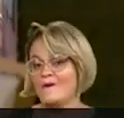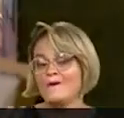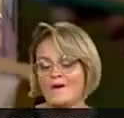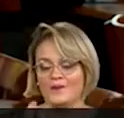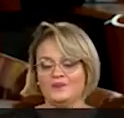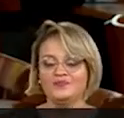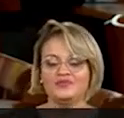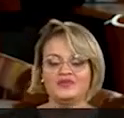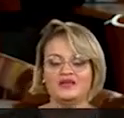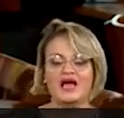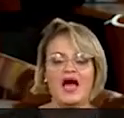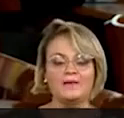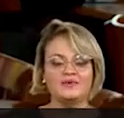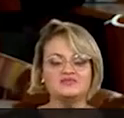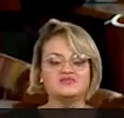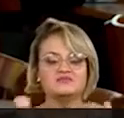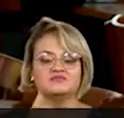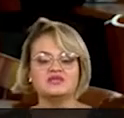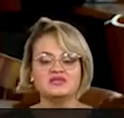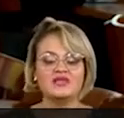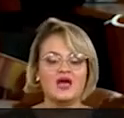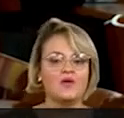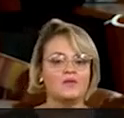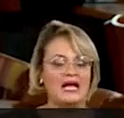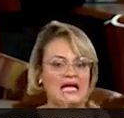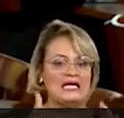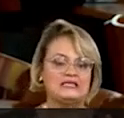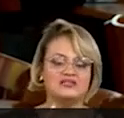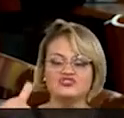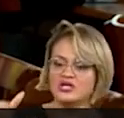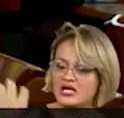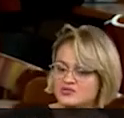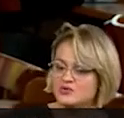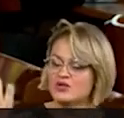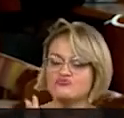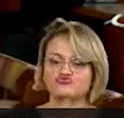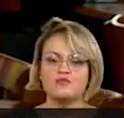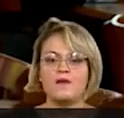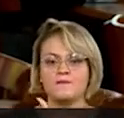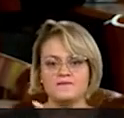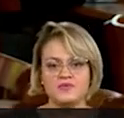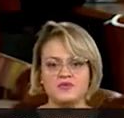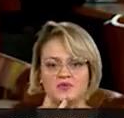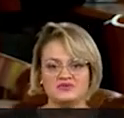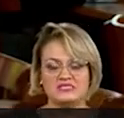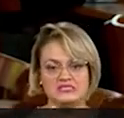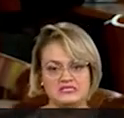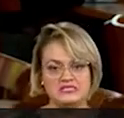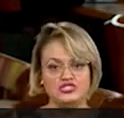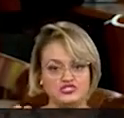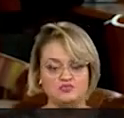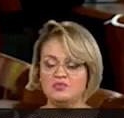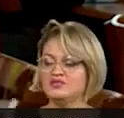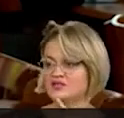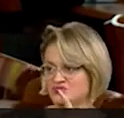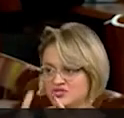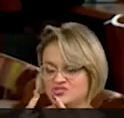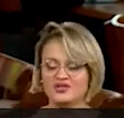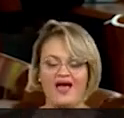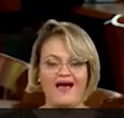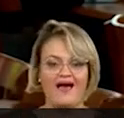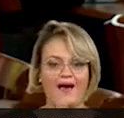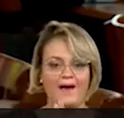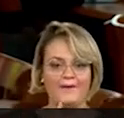da Abrazel. A pesquisa reflete um panorama nacional das 1.477 empresas ouvidas pela